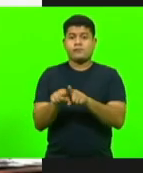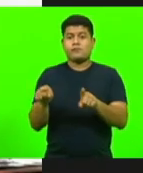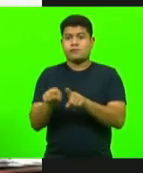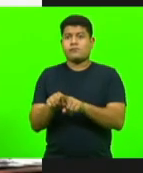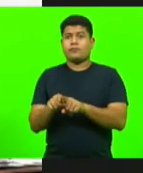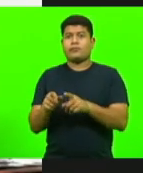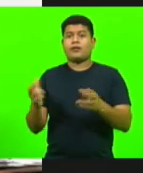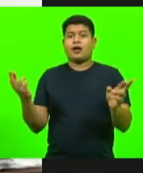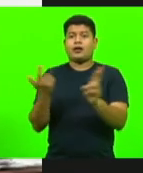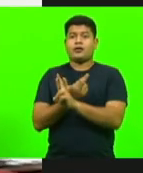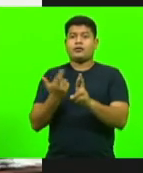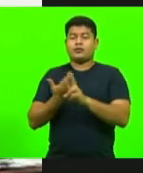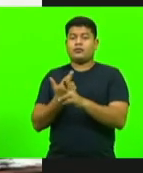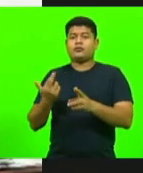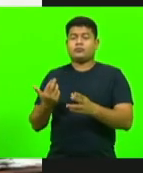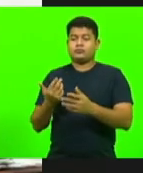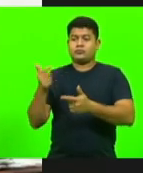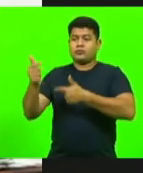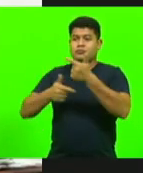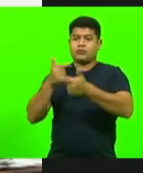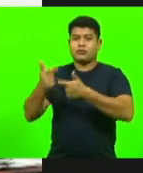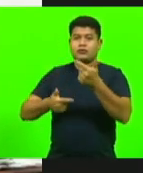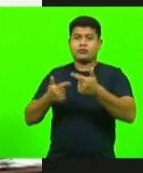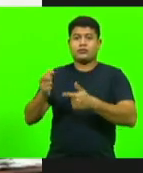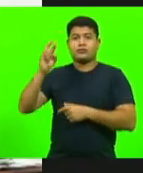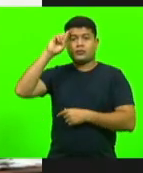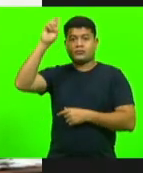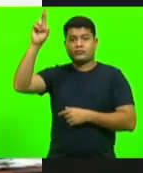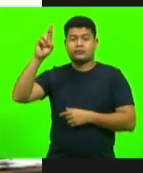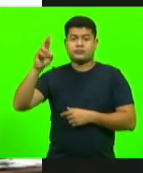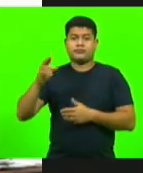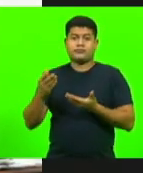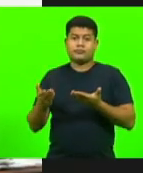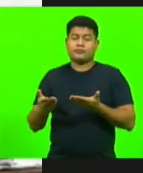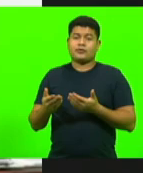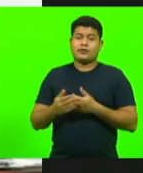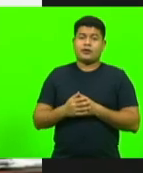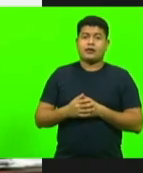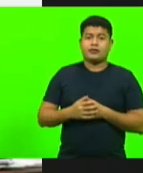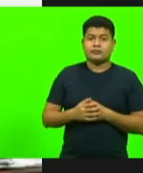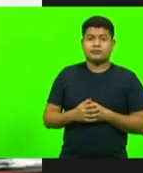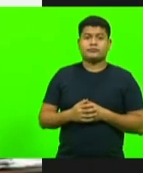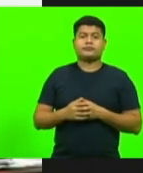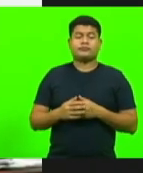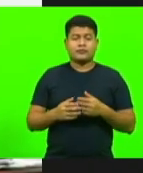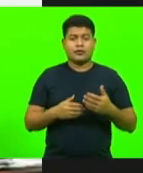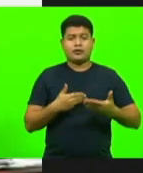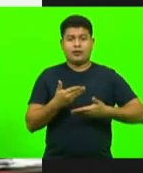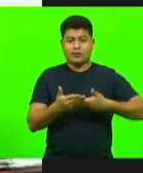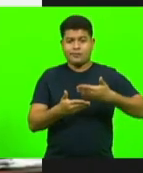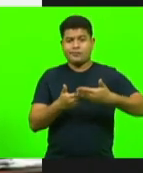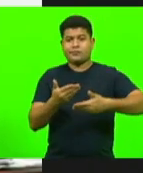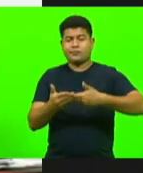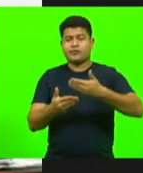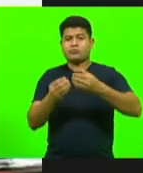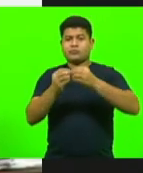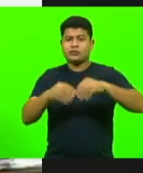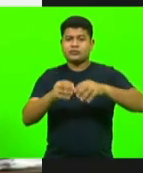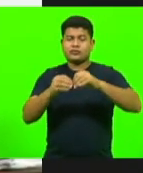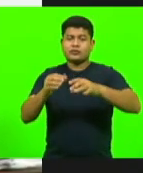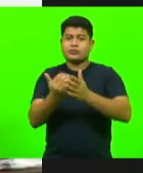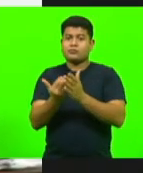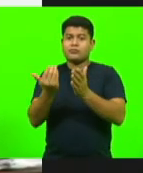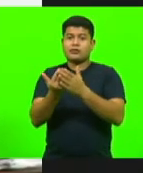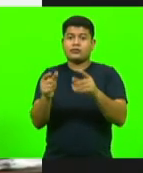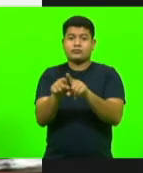Então ela é uma carta para quem recebe serviço para quem presta e aí advento eu tomo suplemento que vem da estrutura das décadas estrutura